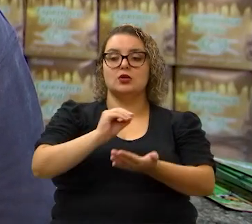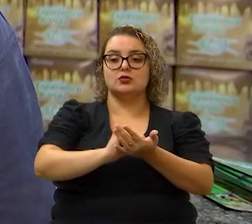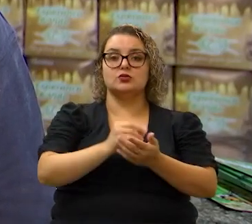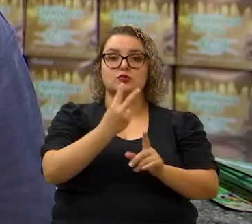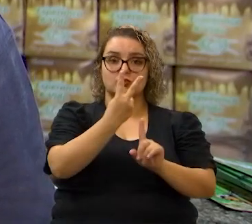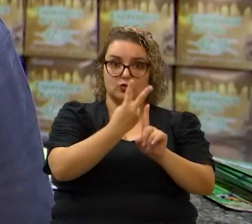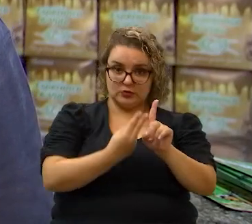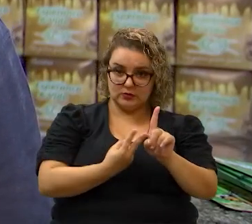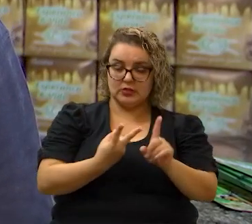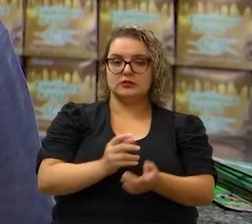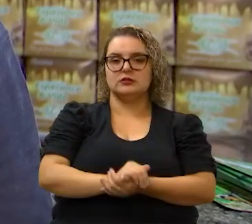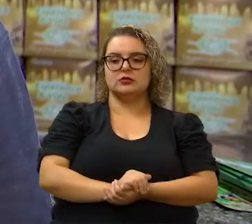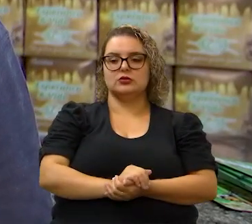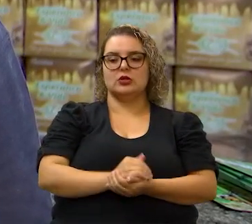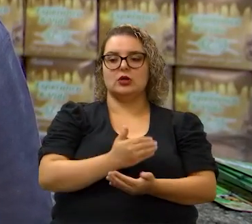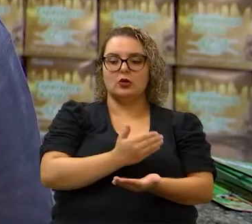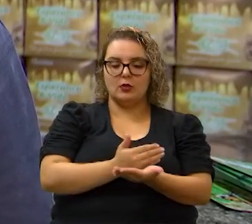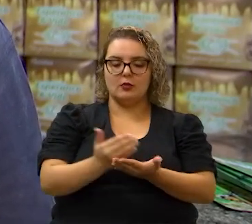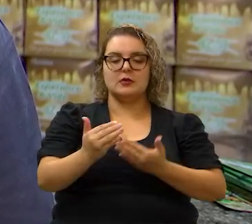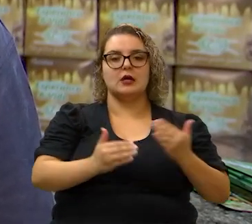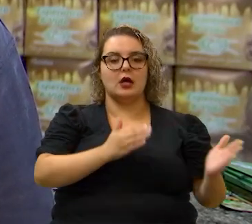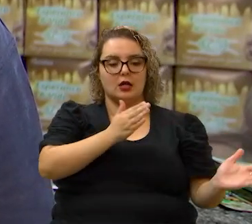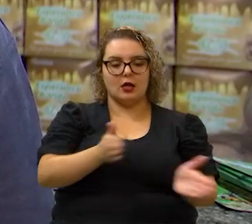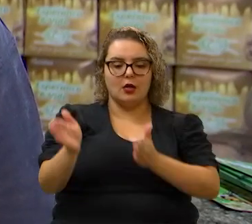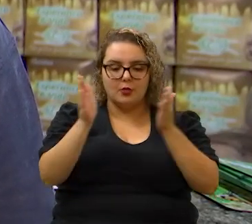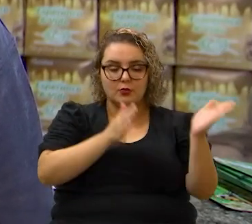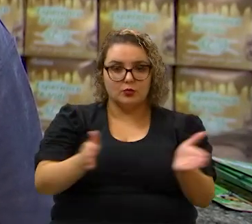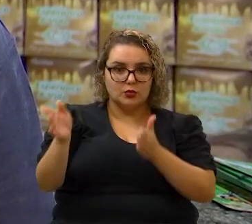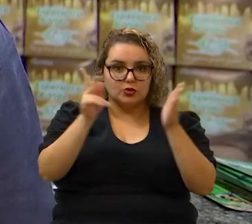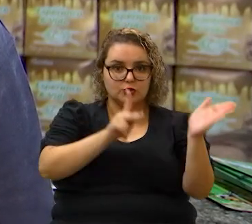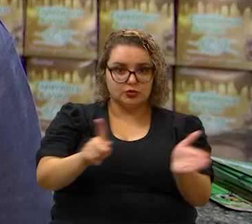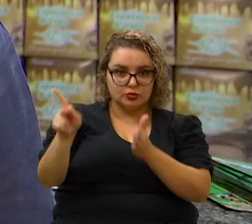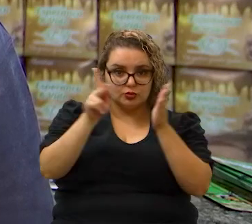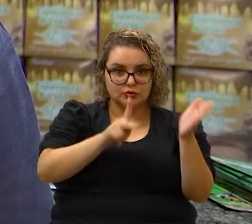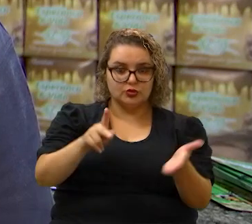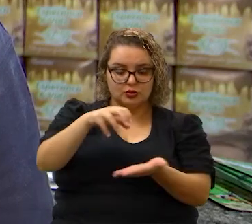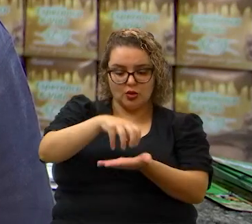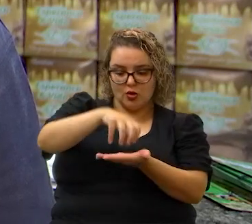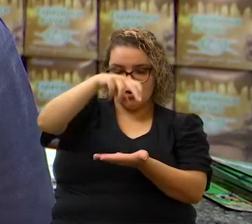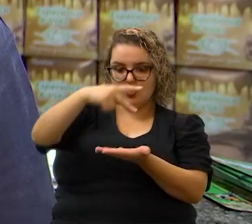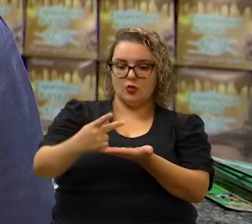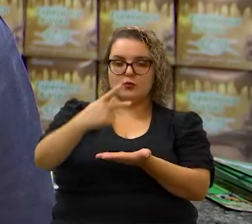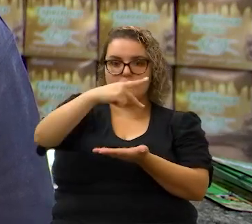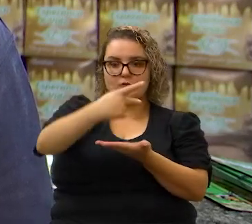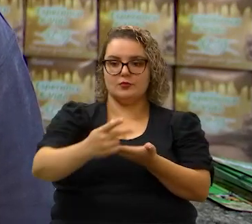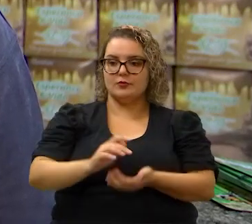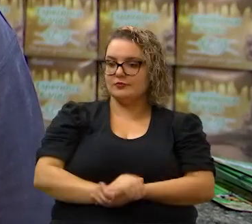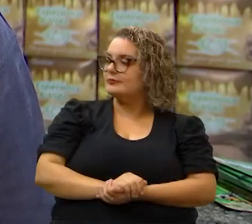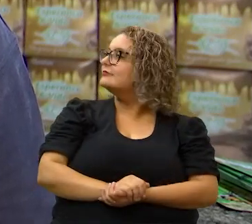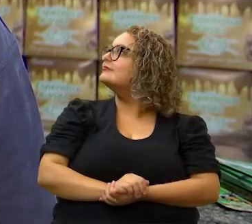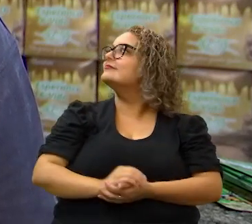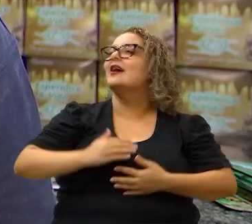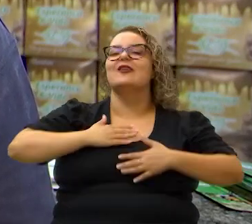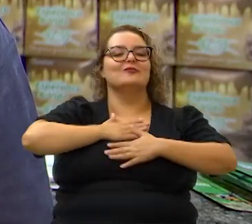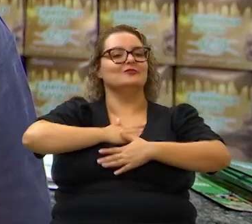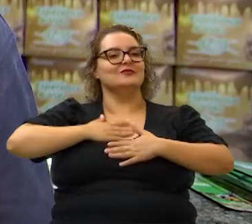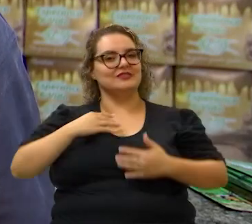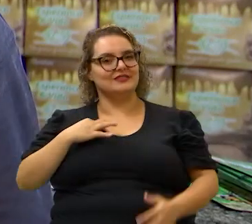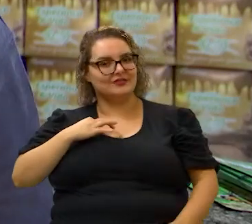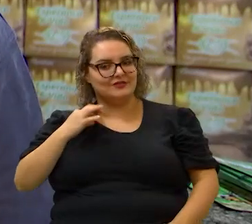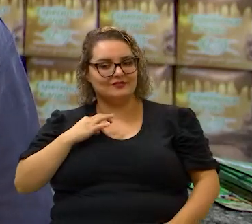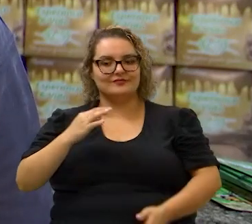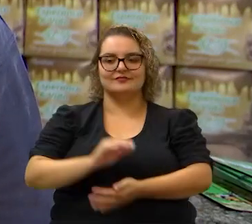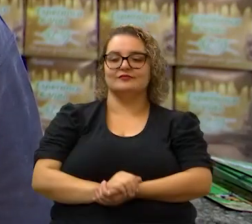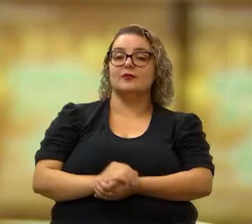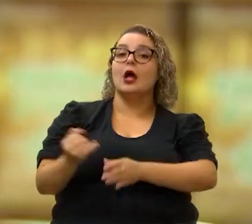e agora nos últimos dois meses começaram as produções de panetone e e foi um prazer né estar